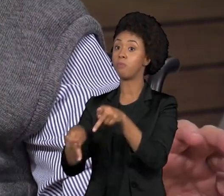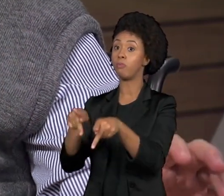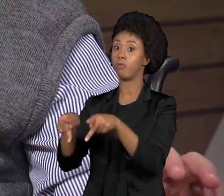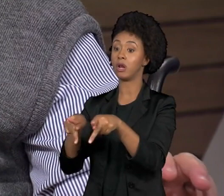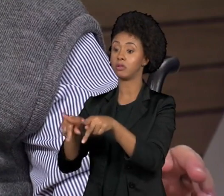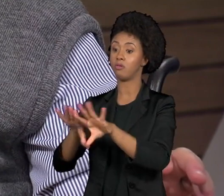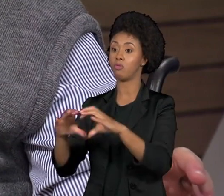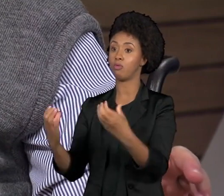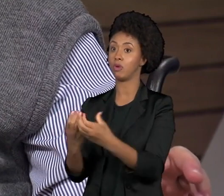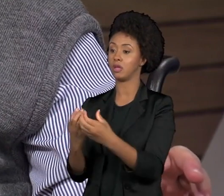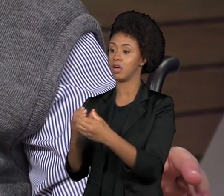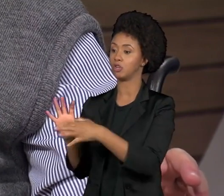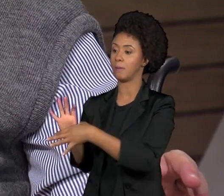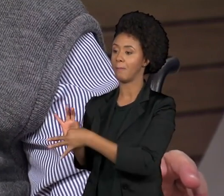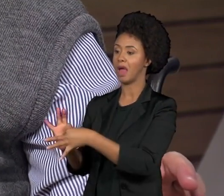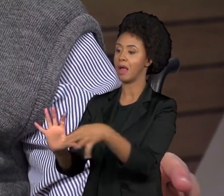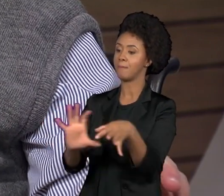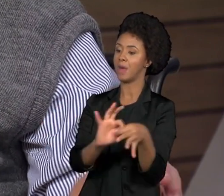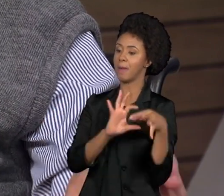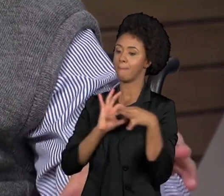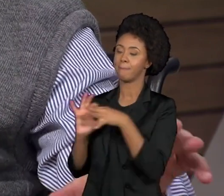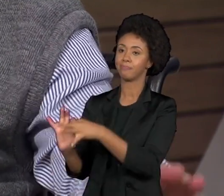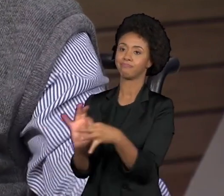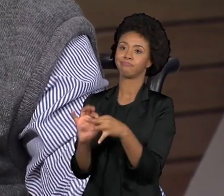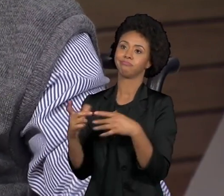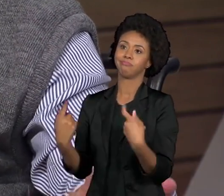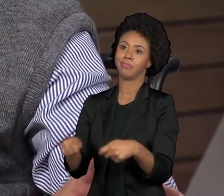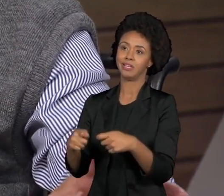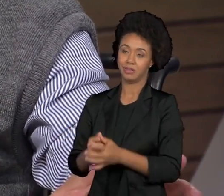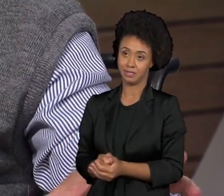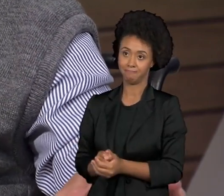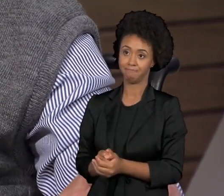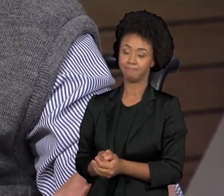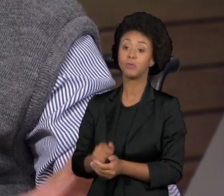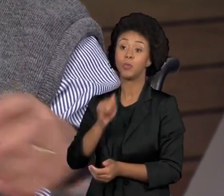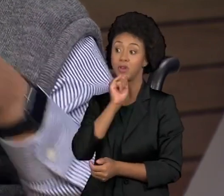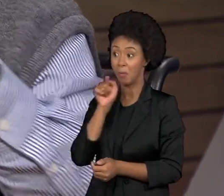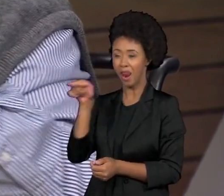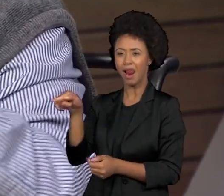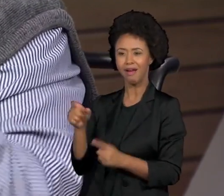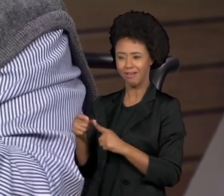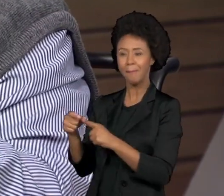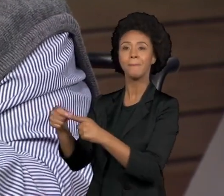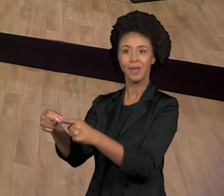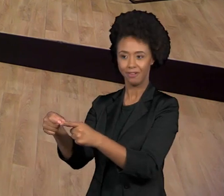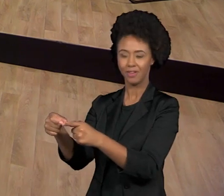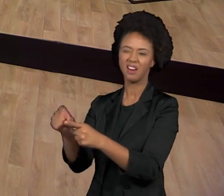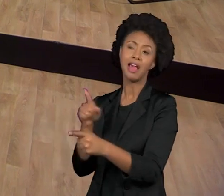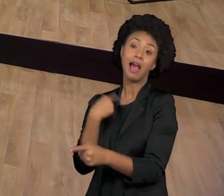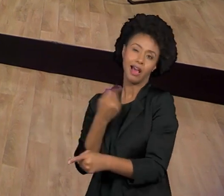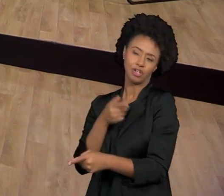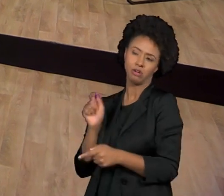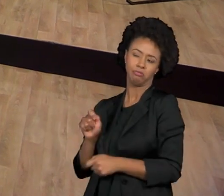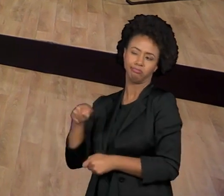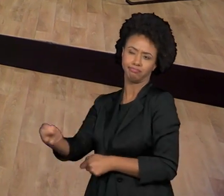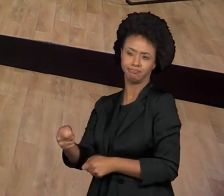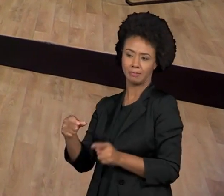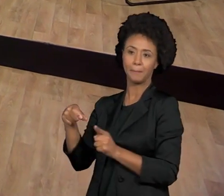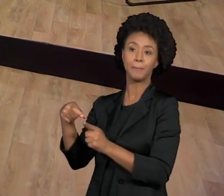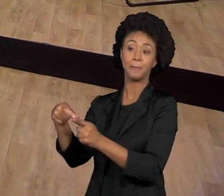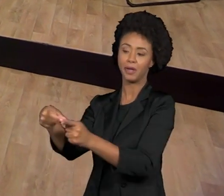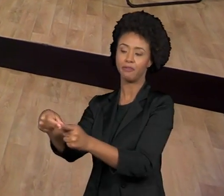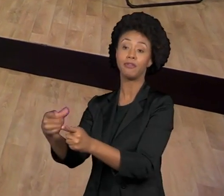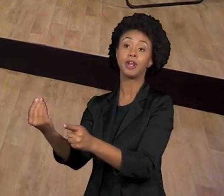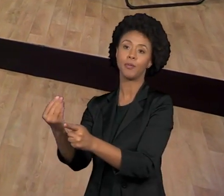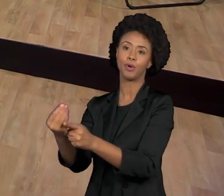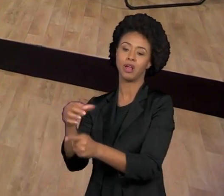que está acontecendo na ponta, que lá na periferia, que a gente chama de periferia por causa do ponto